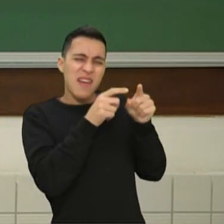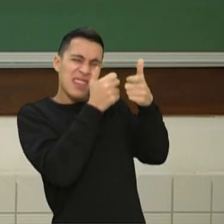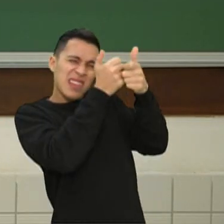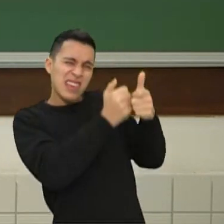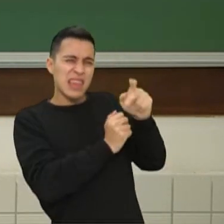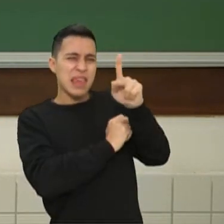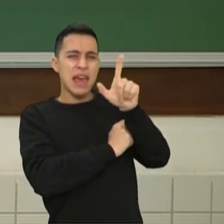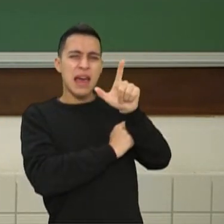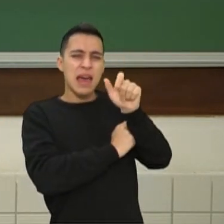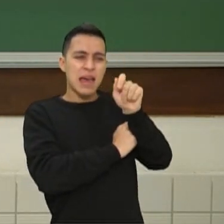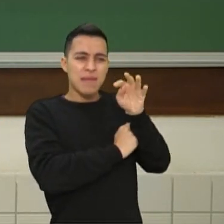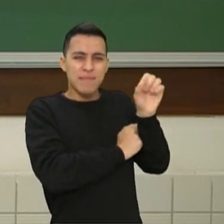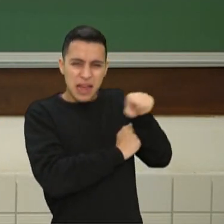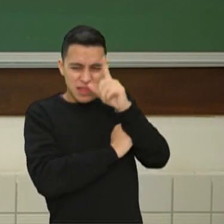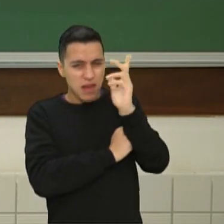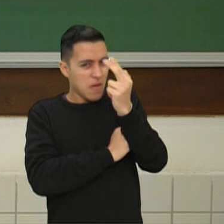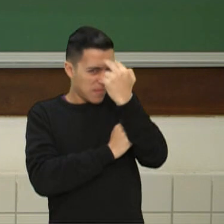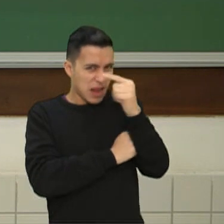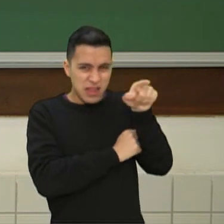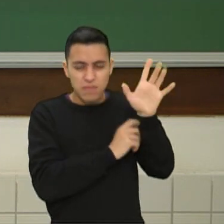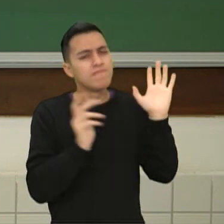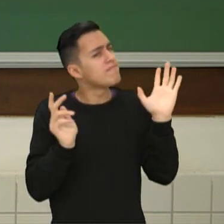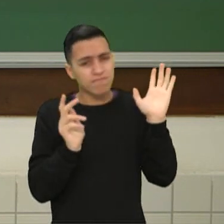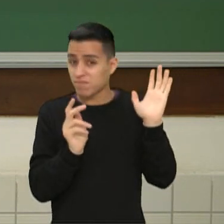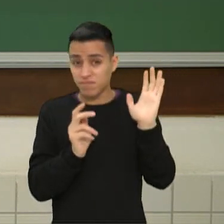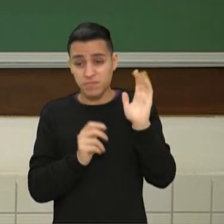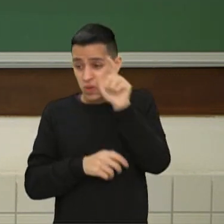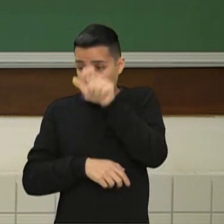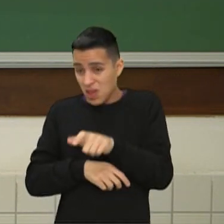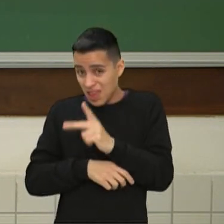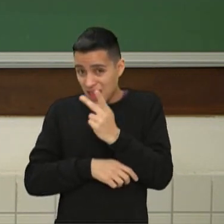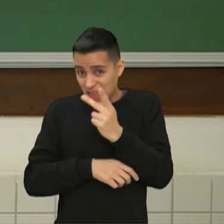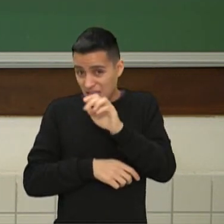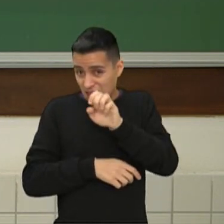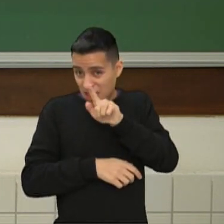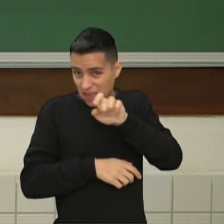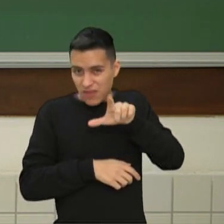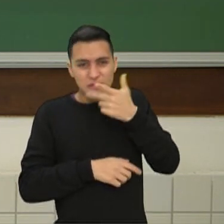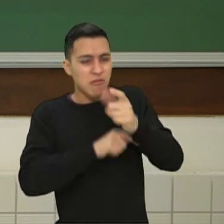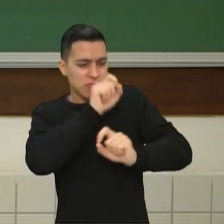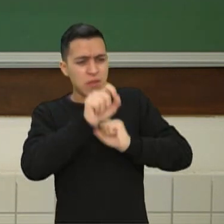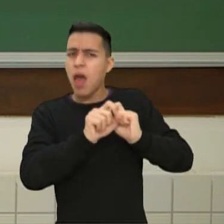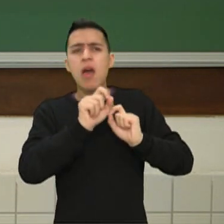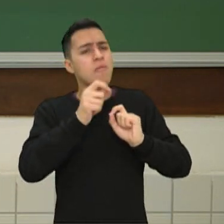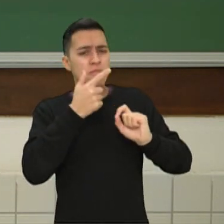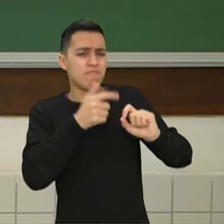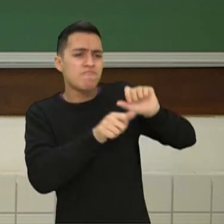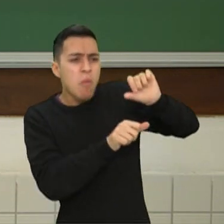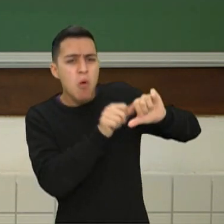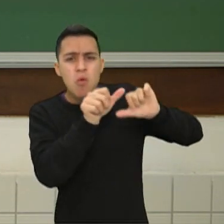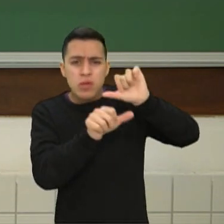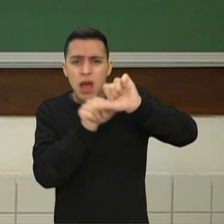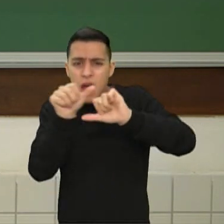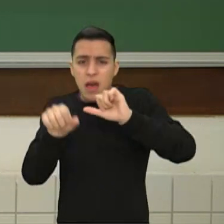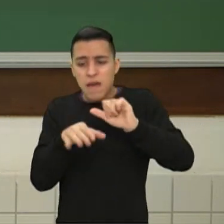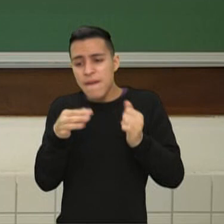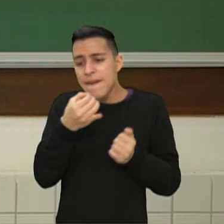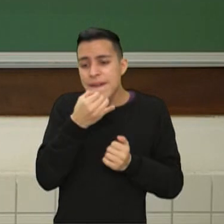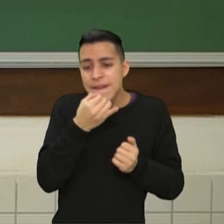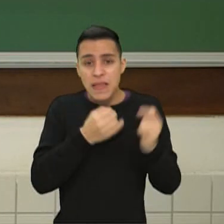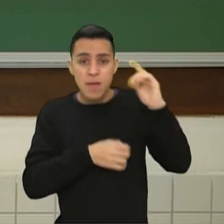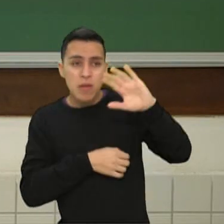lá atrás, tá? O Hegel vai dizer que isso vai mudando conforme a história vai mudando conforme o espírito, ou seja,